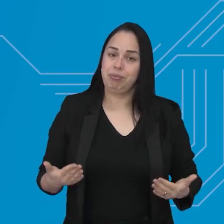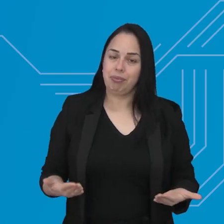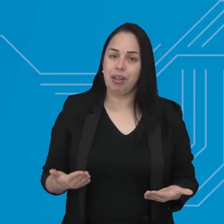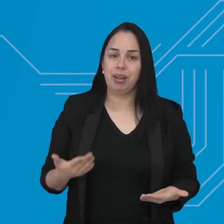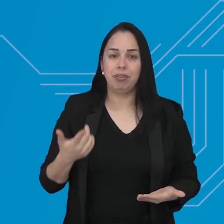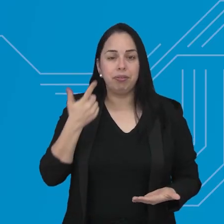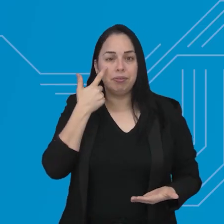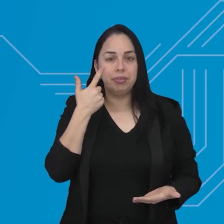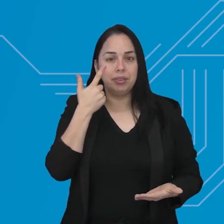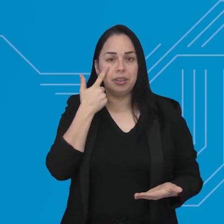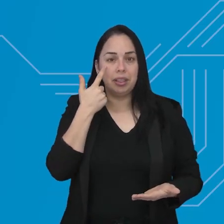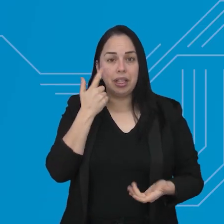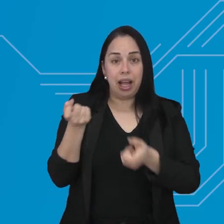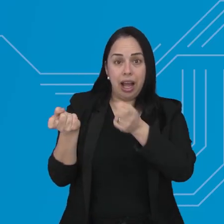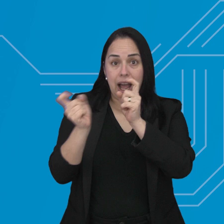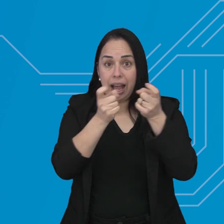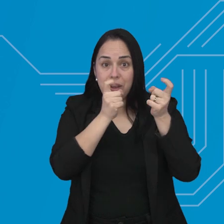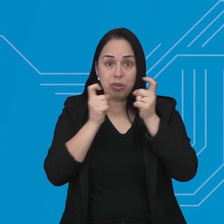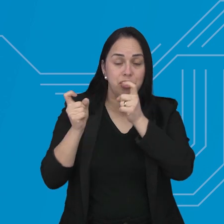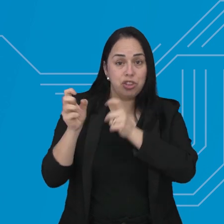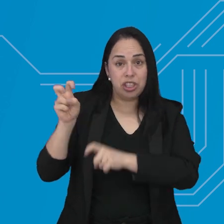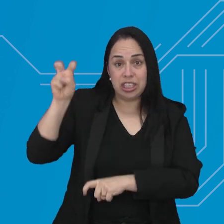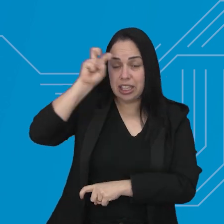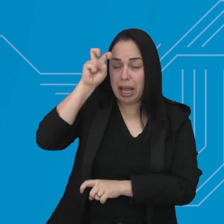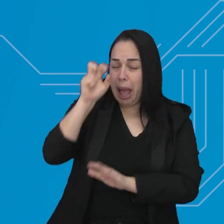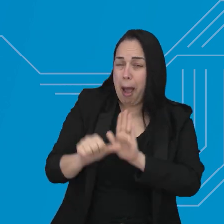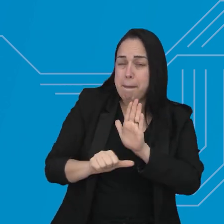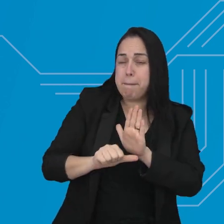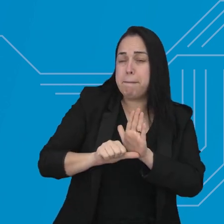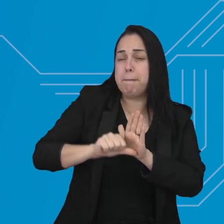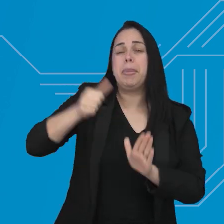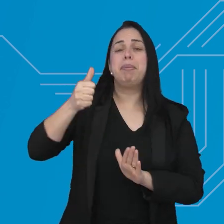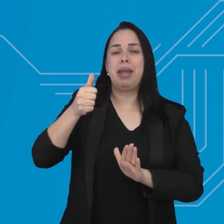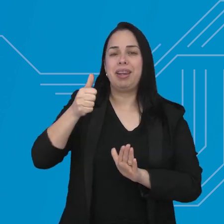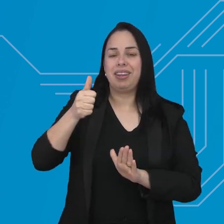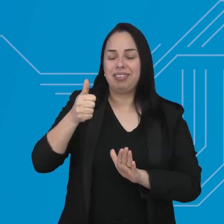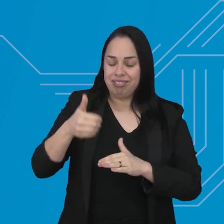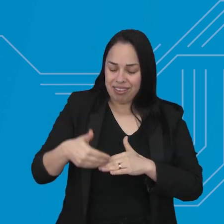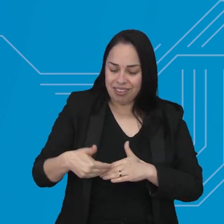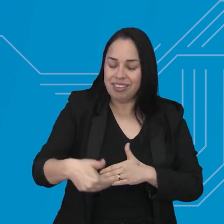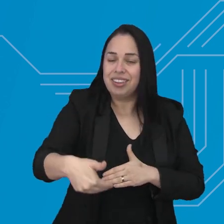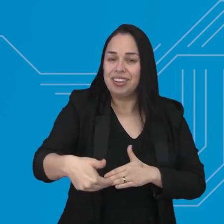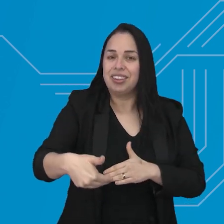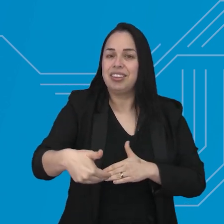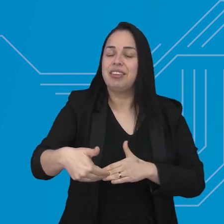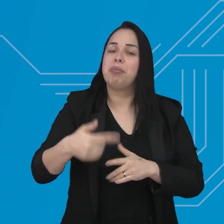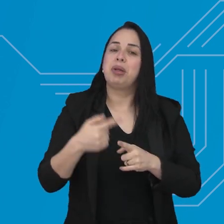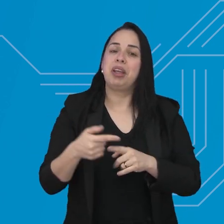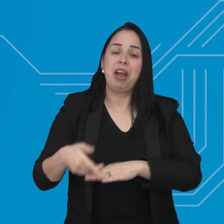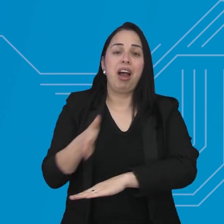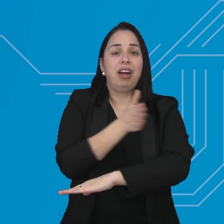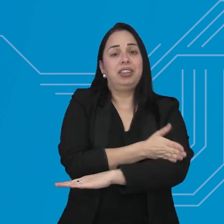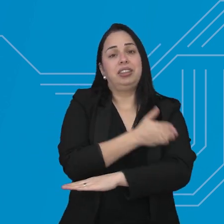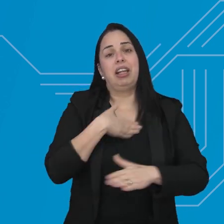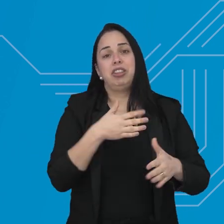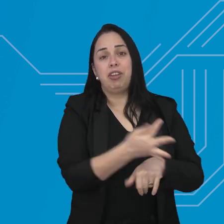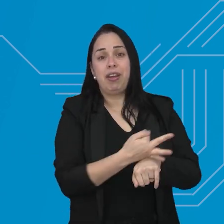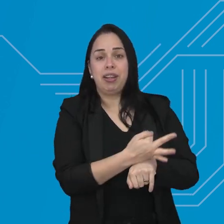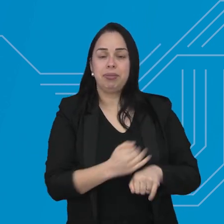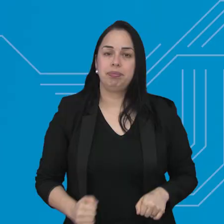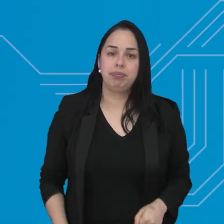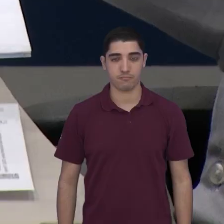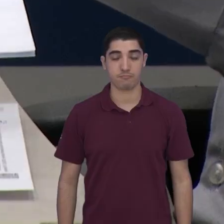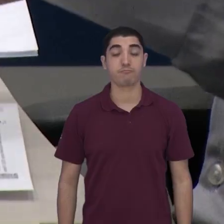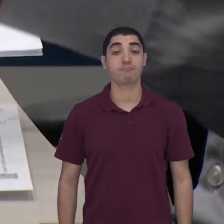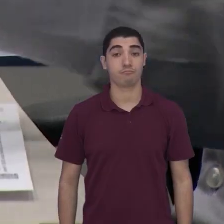E agora a gente confere os destaques da sessão realizada na quinta-feira, a primeira deste segundo semestre, que marca o fim do recesso